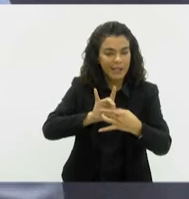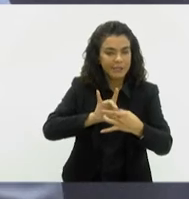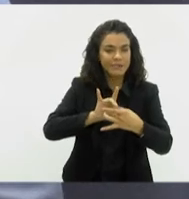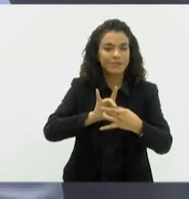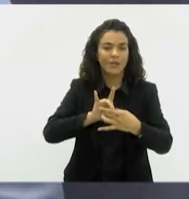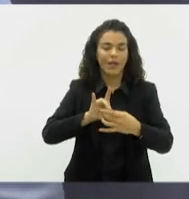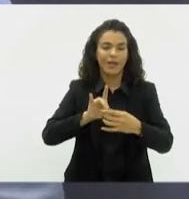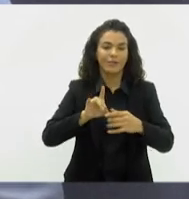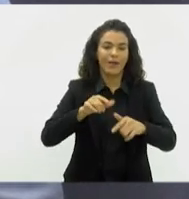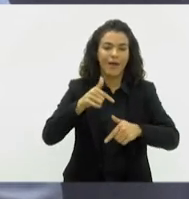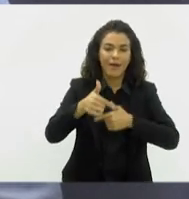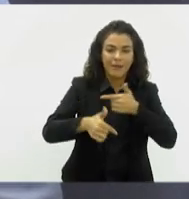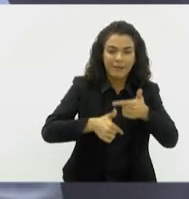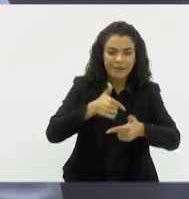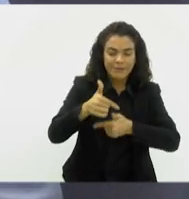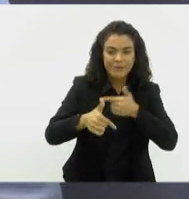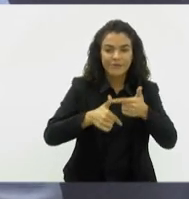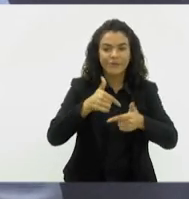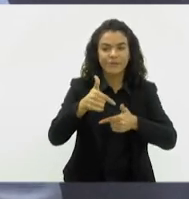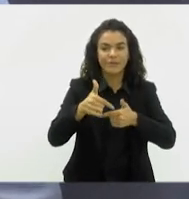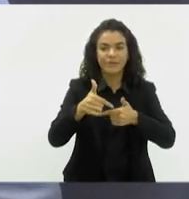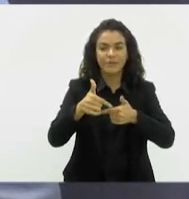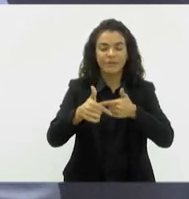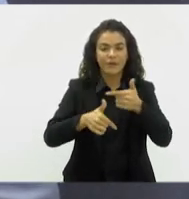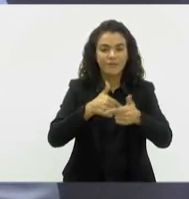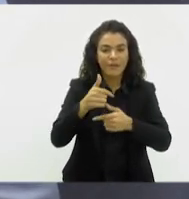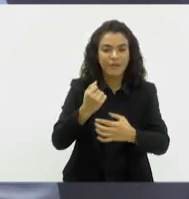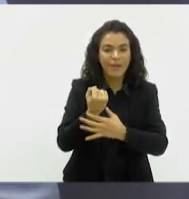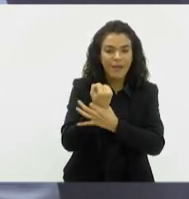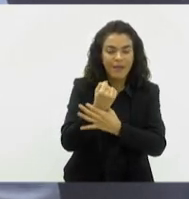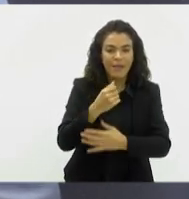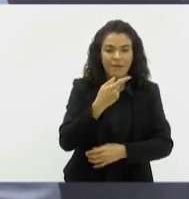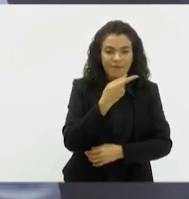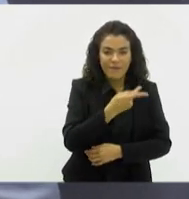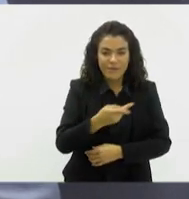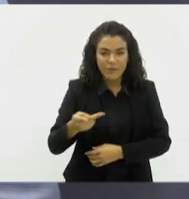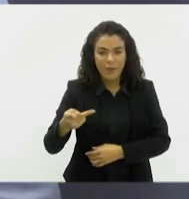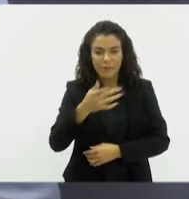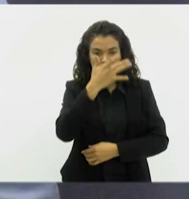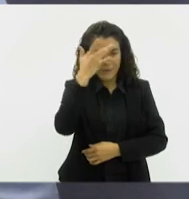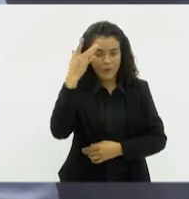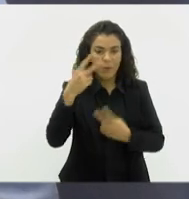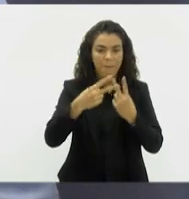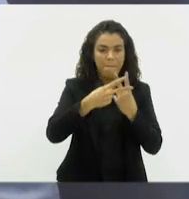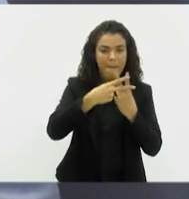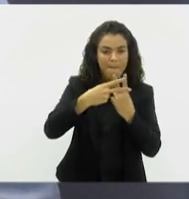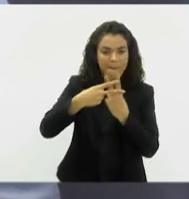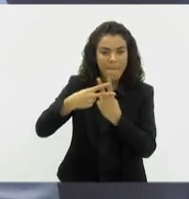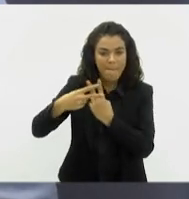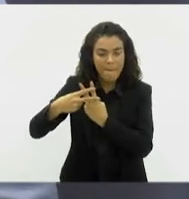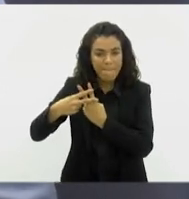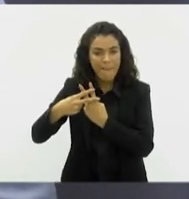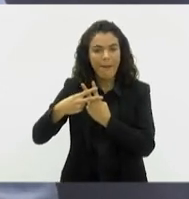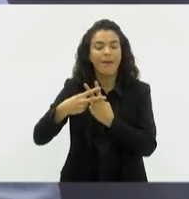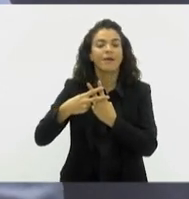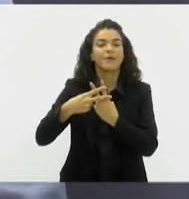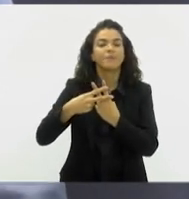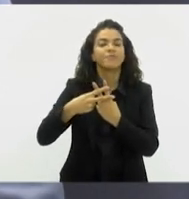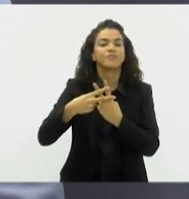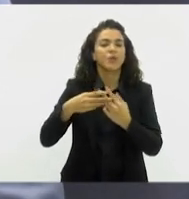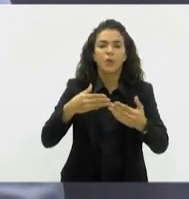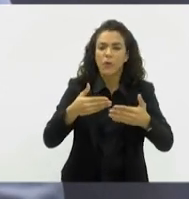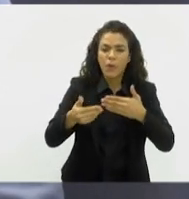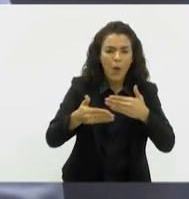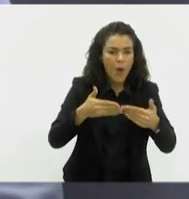à atividade de garantia em visitas de locais de confinamento de pessoas privadas de liberdade, qualquer que seja a forma